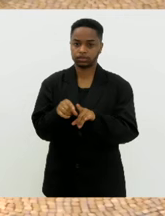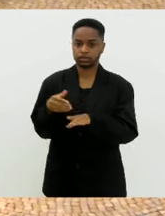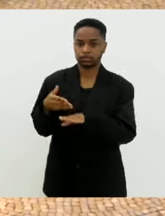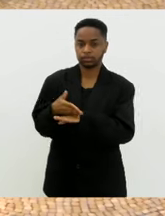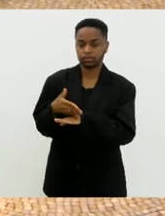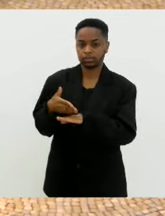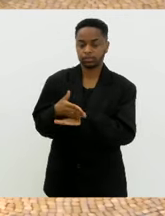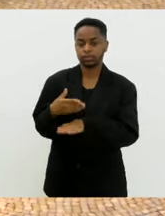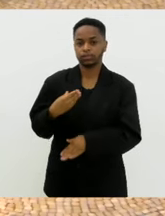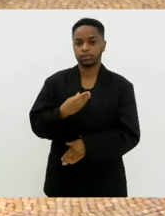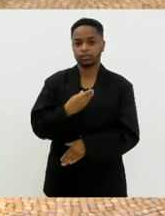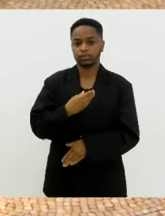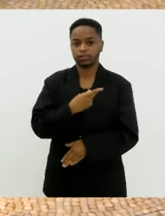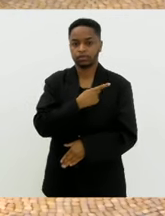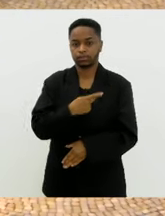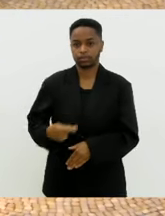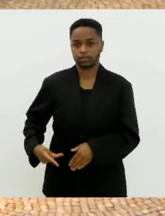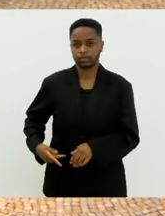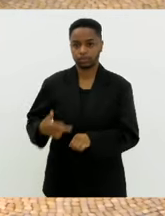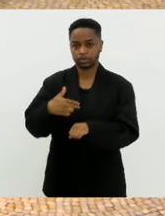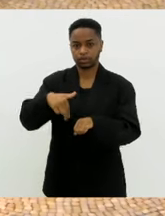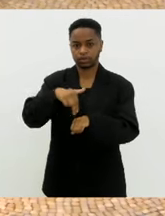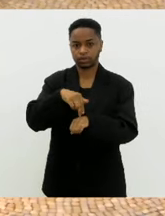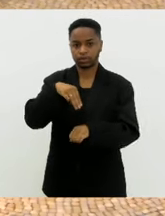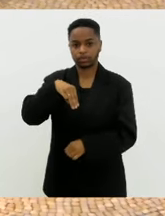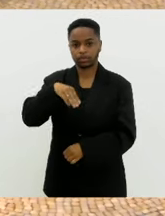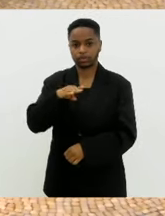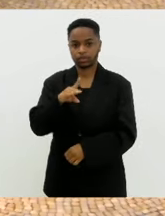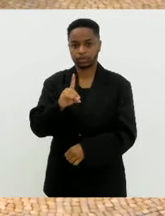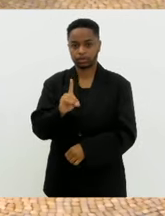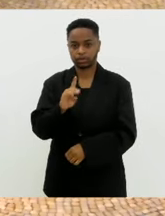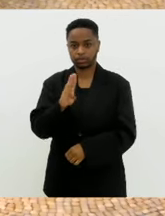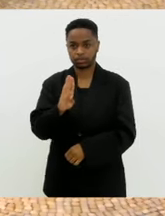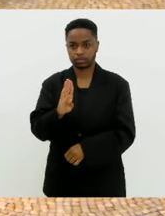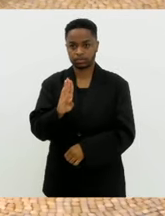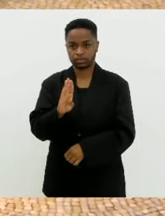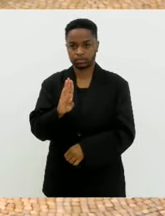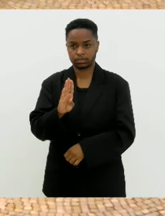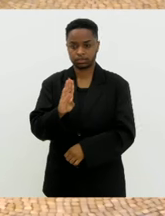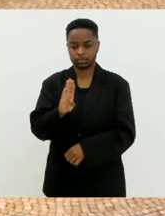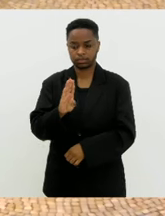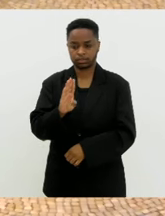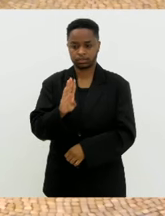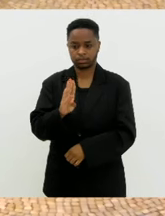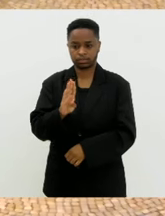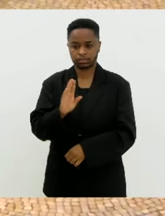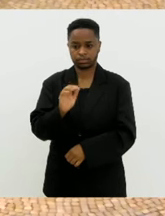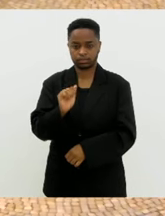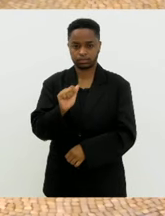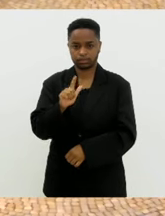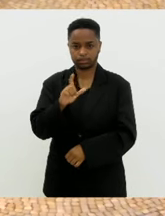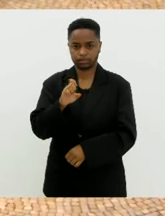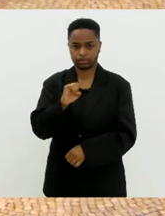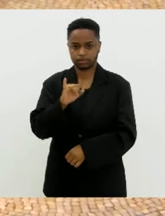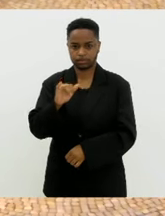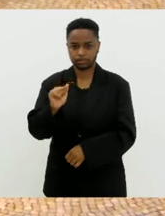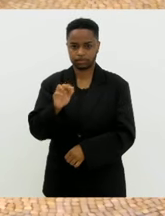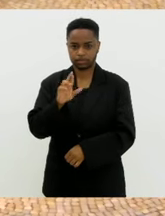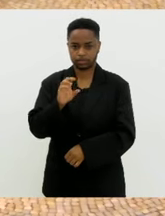do presidente nacional do MDB, Baleia Rossi, bem como o